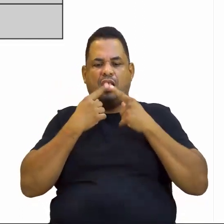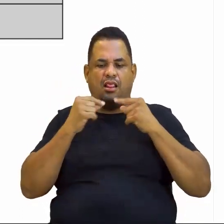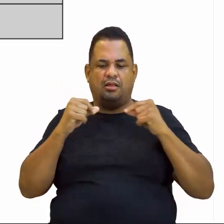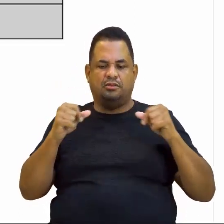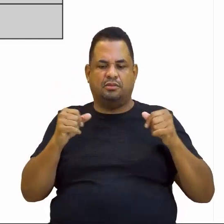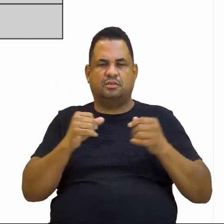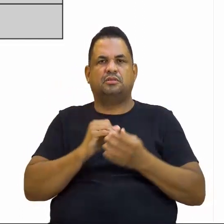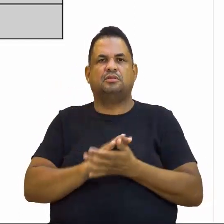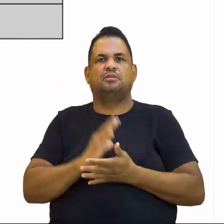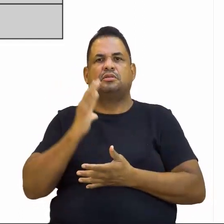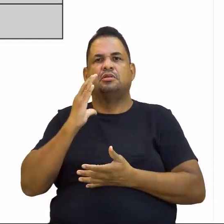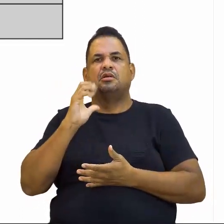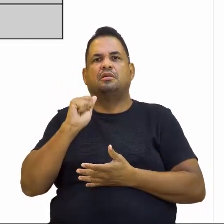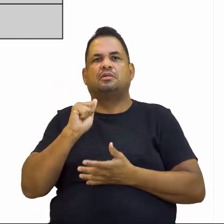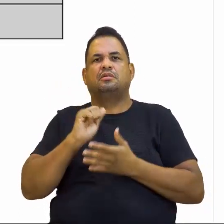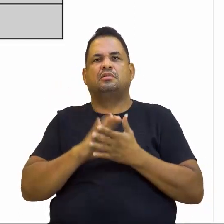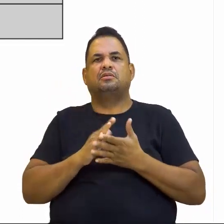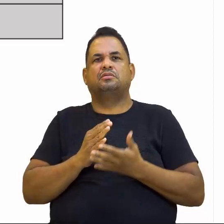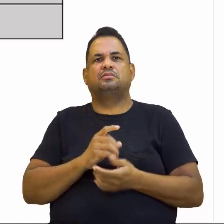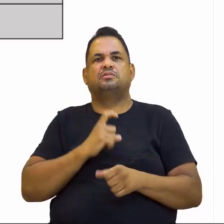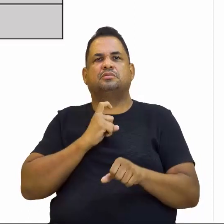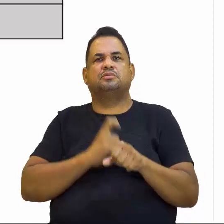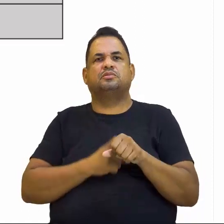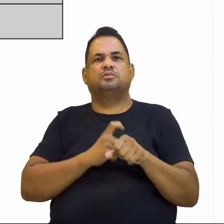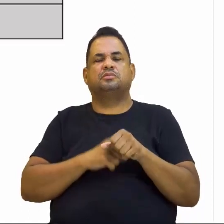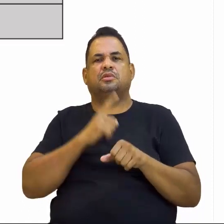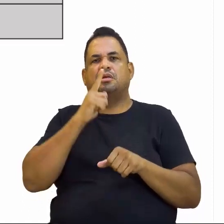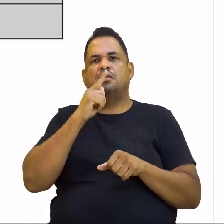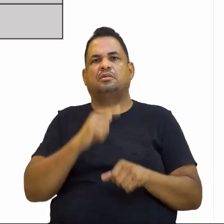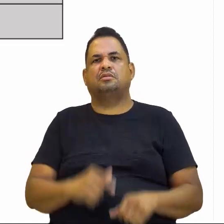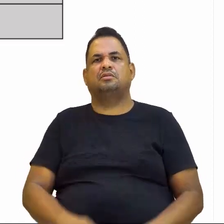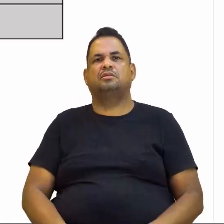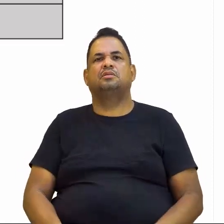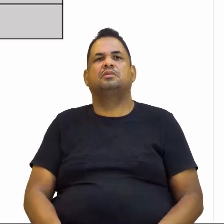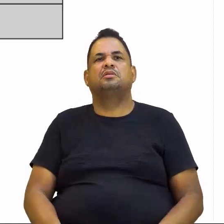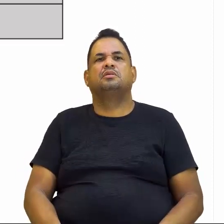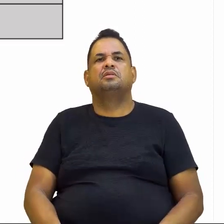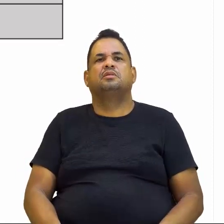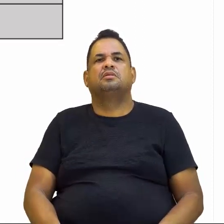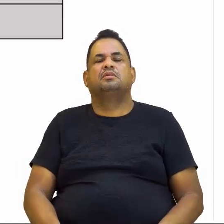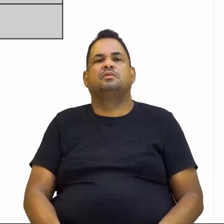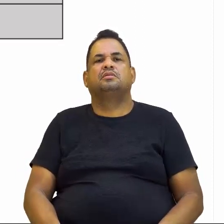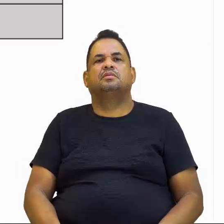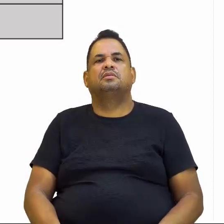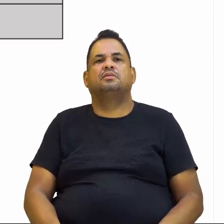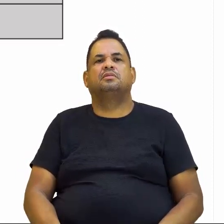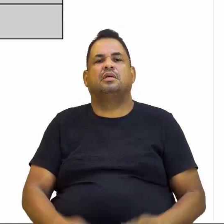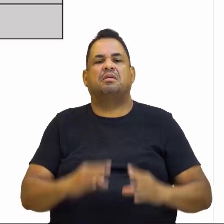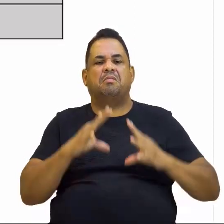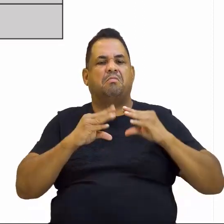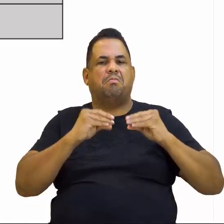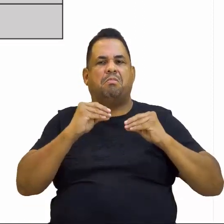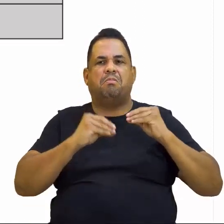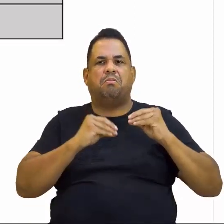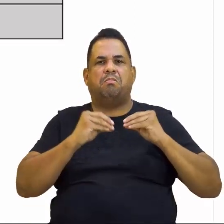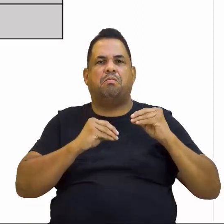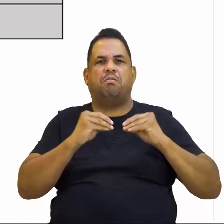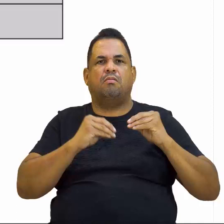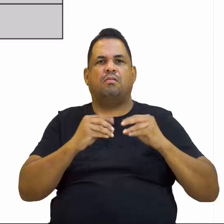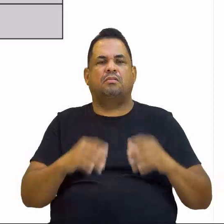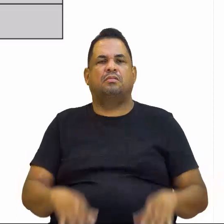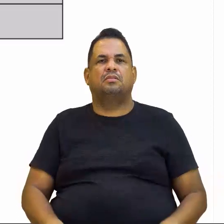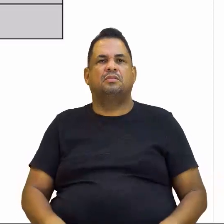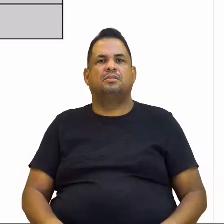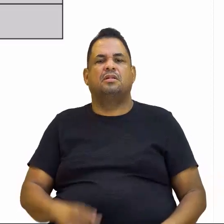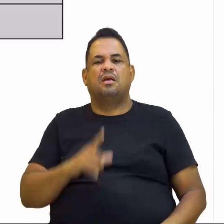cálcio, a dureza da água. Tipo, água mole. Até é engraçado, né?